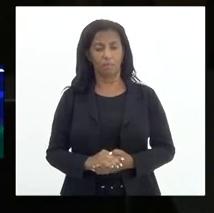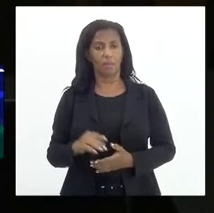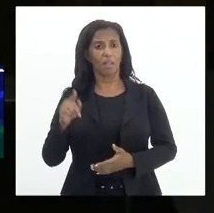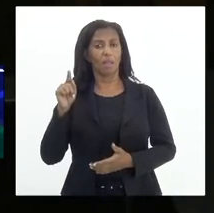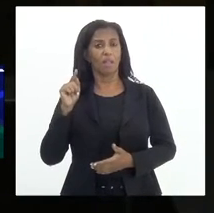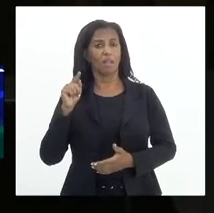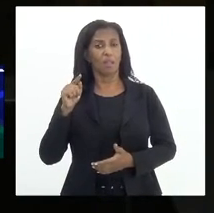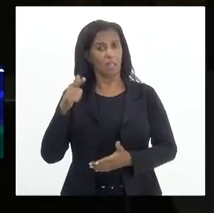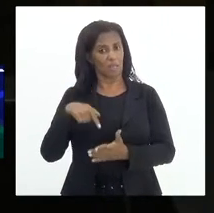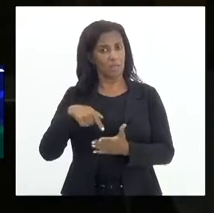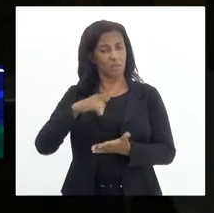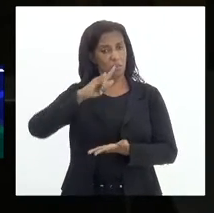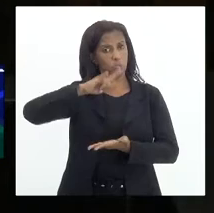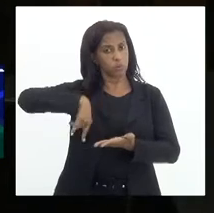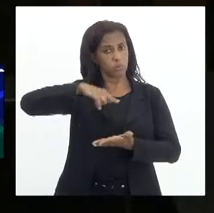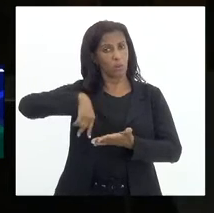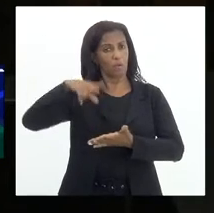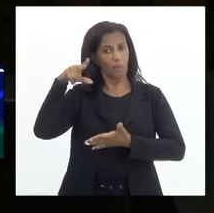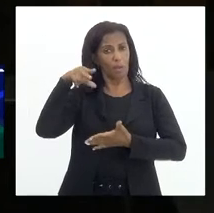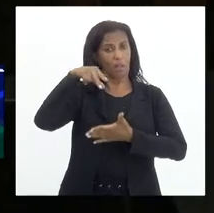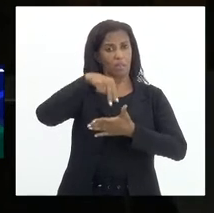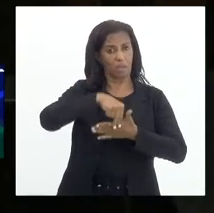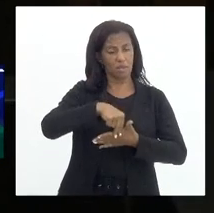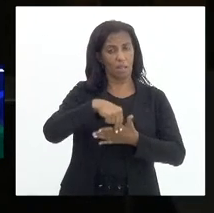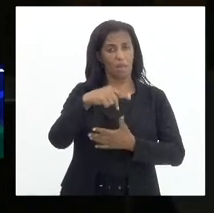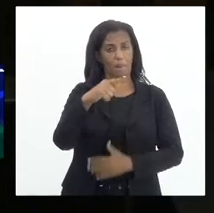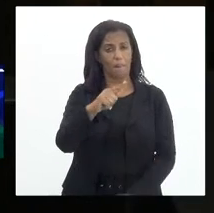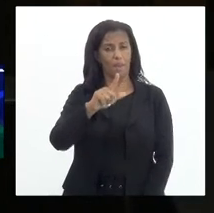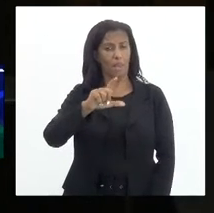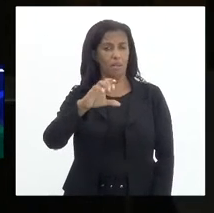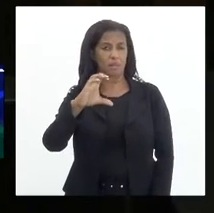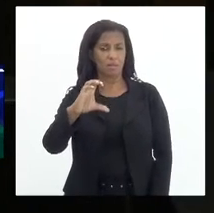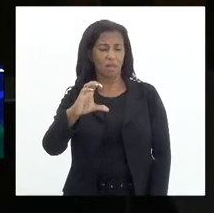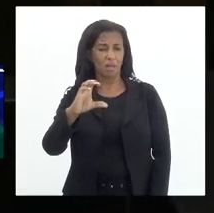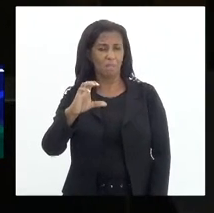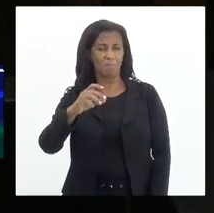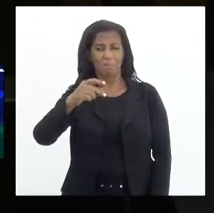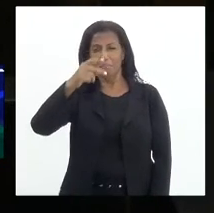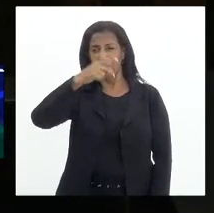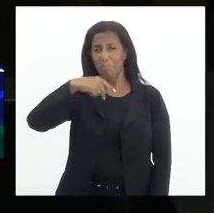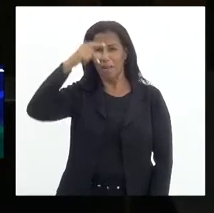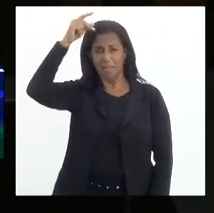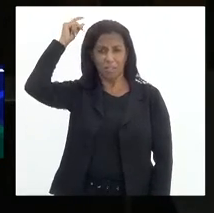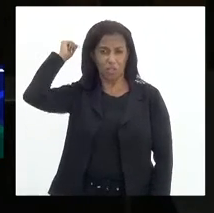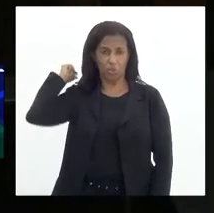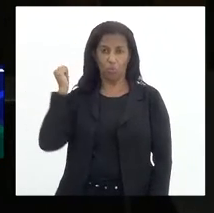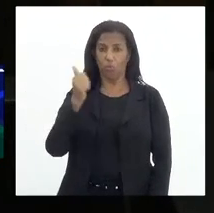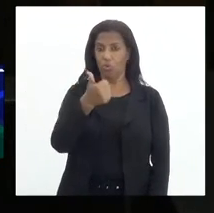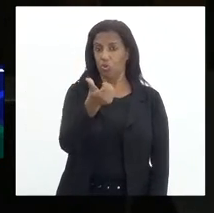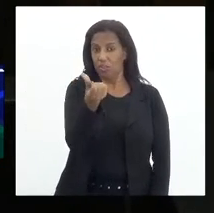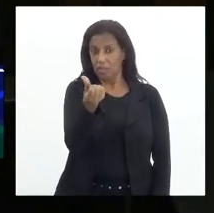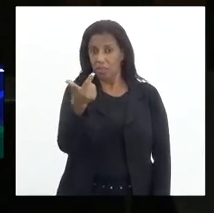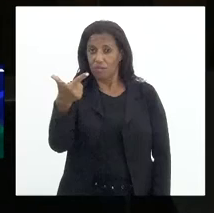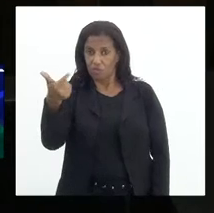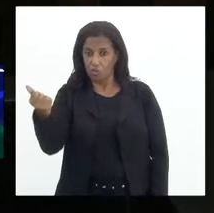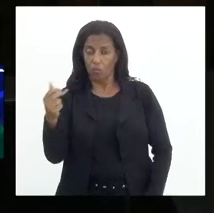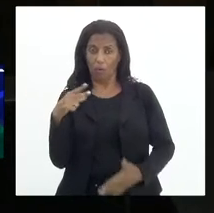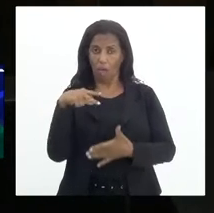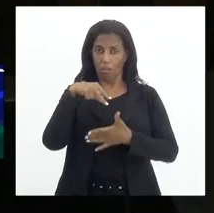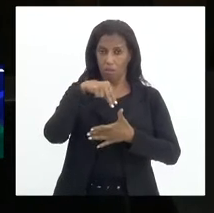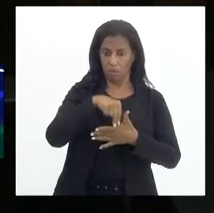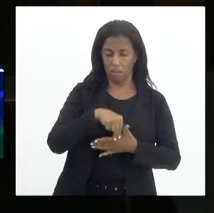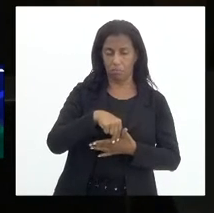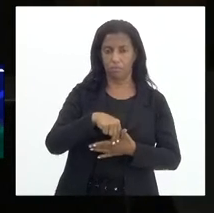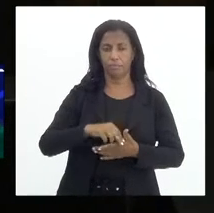anexado a um PLC mais antigo, esse de 21, né? O 16 de 21, foi